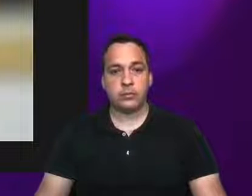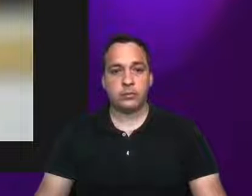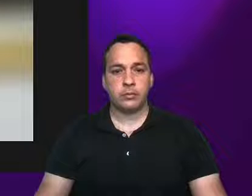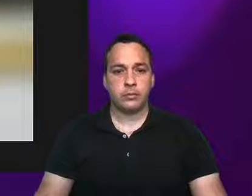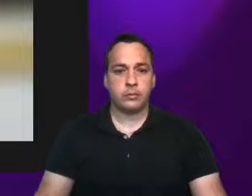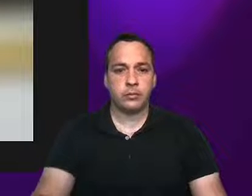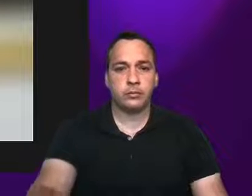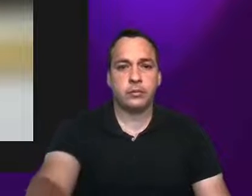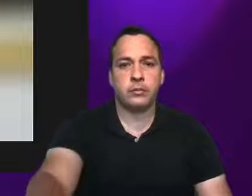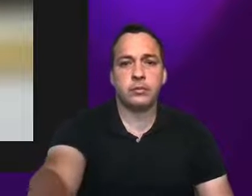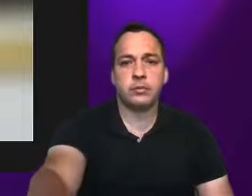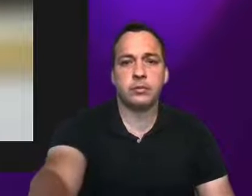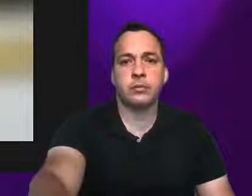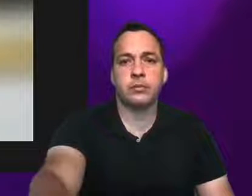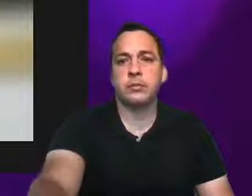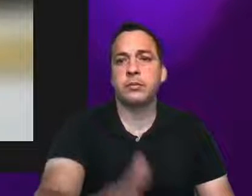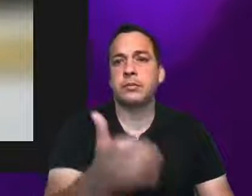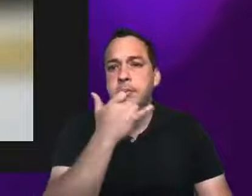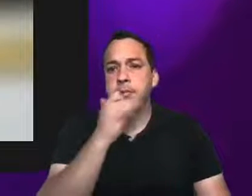Vitor, só o seu áudio.